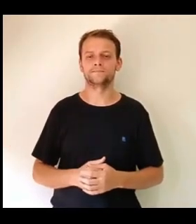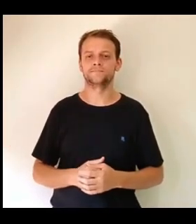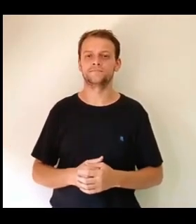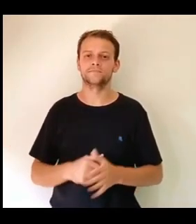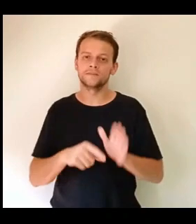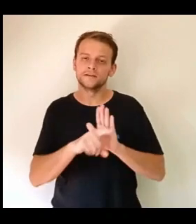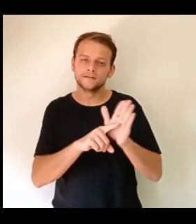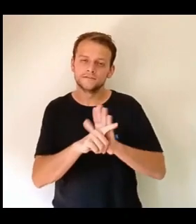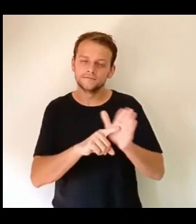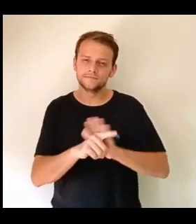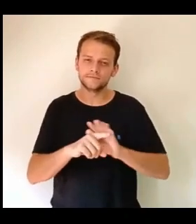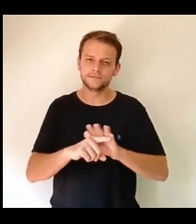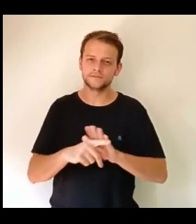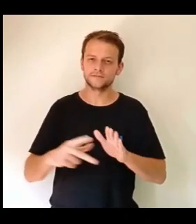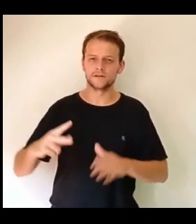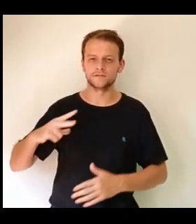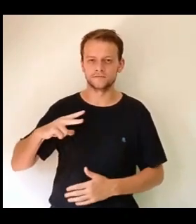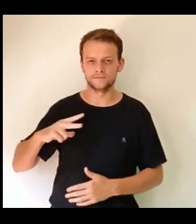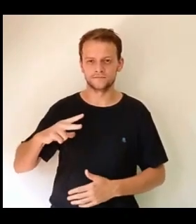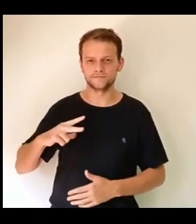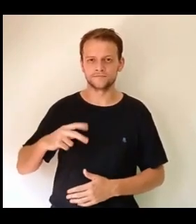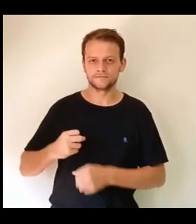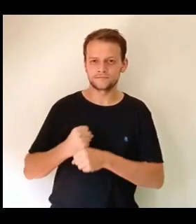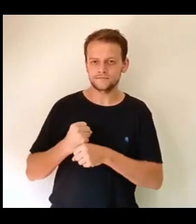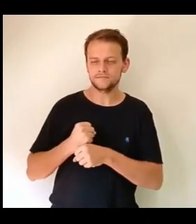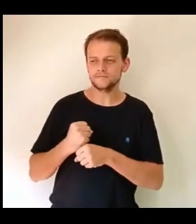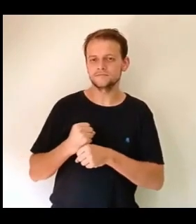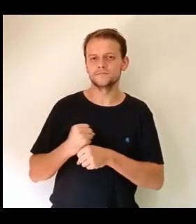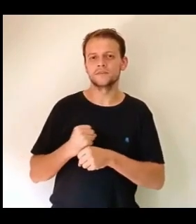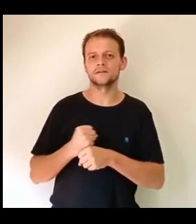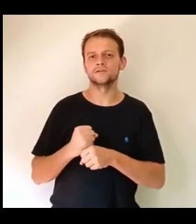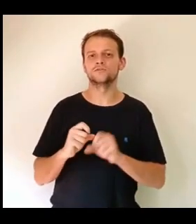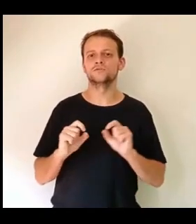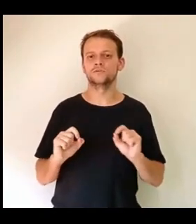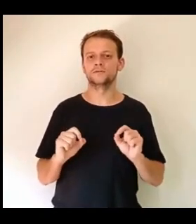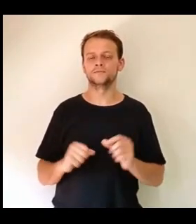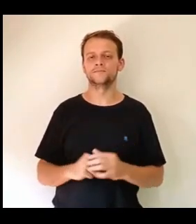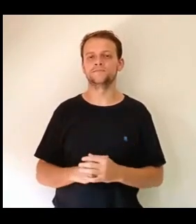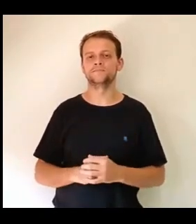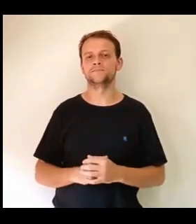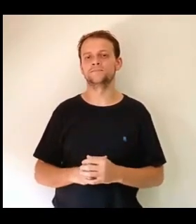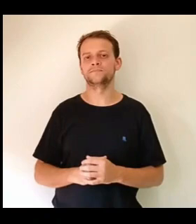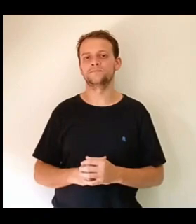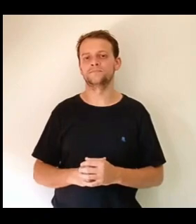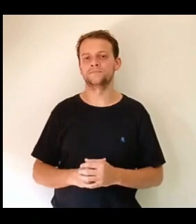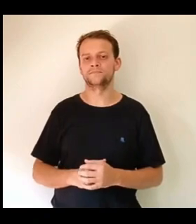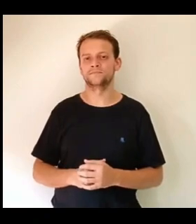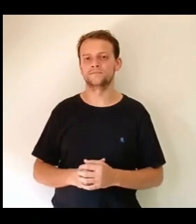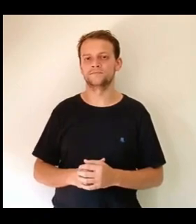se bem que eu tenho feito menos. Eu tenho feito uma pesquisa pessoal que tem nos últimos anos